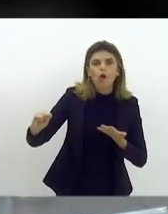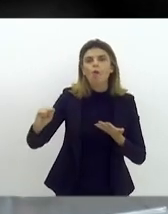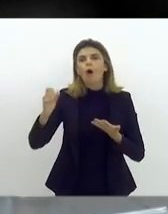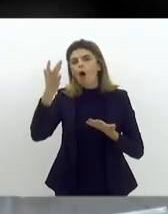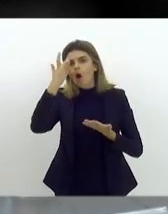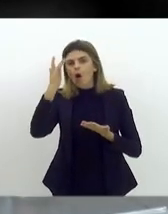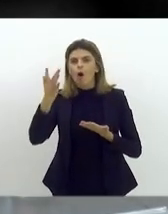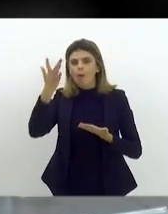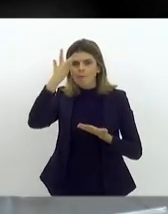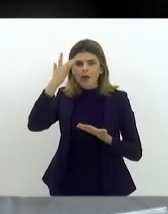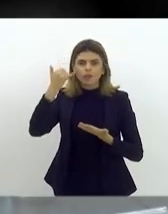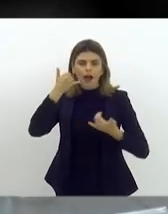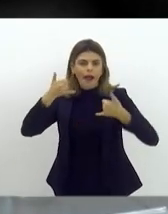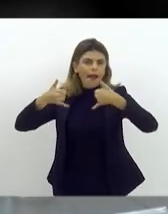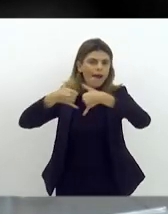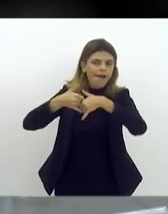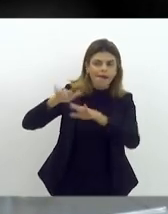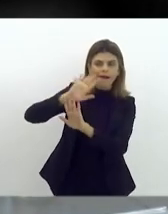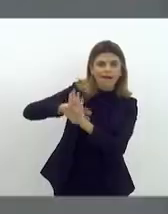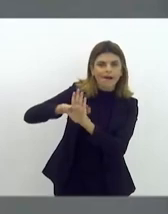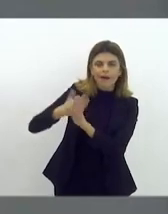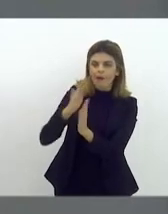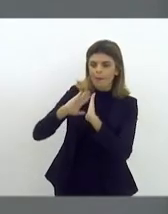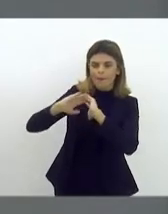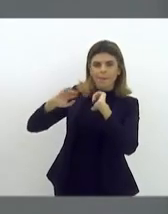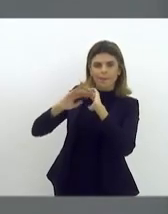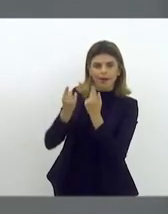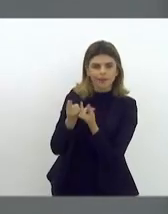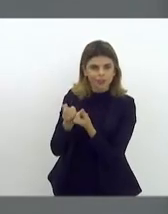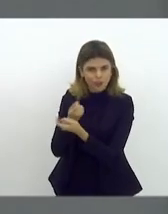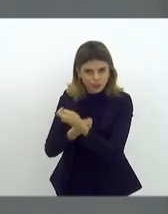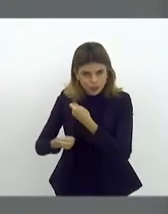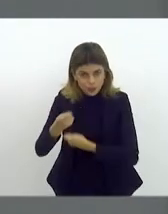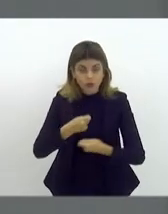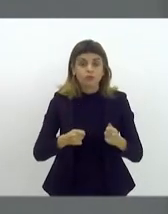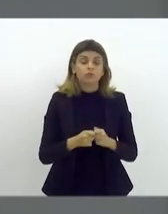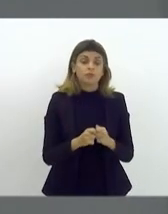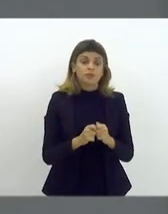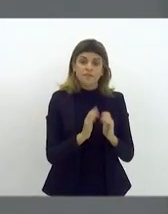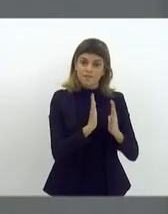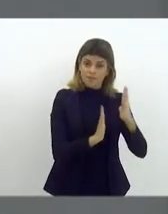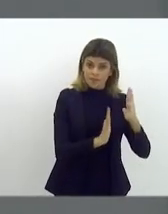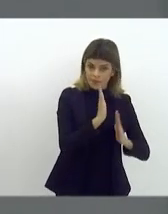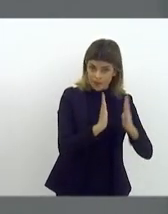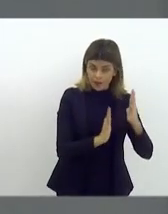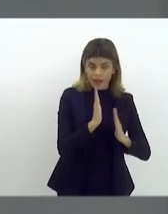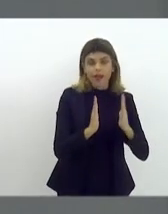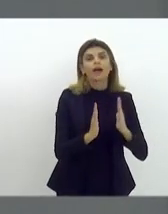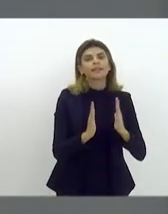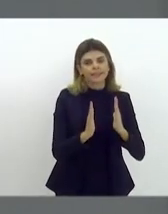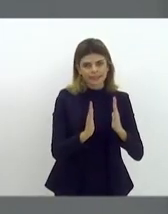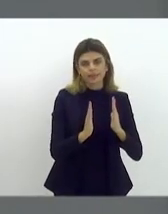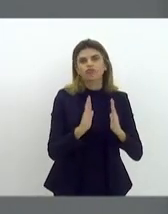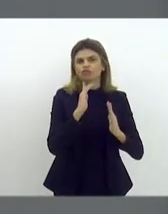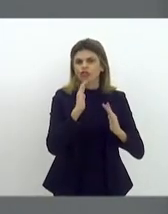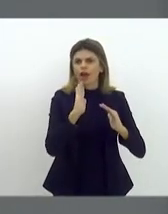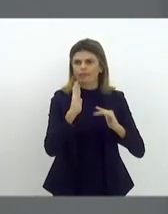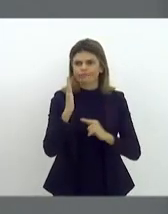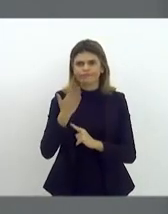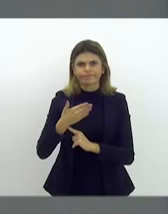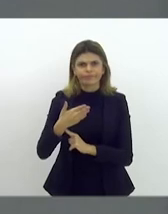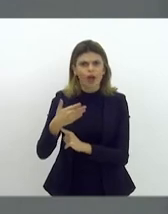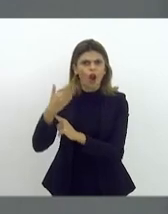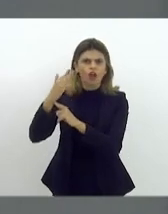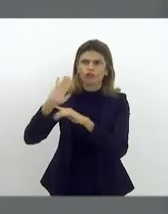então a gente sabe que também esses delitos é dada a fase de grande evolução tecnológica